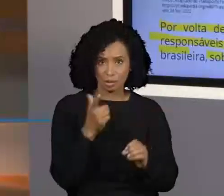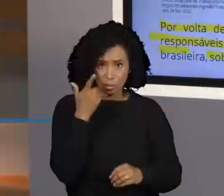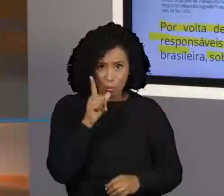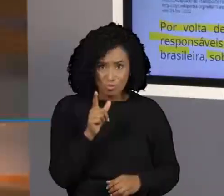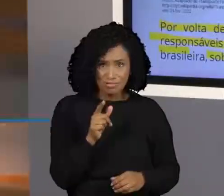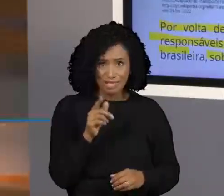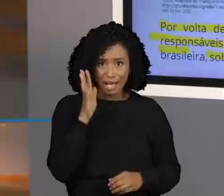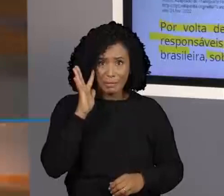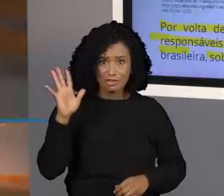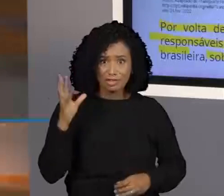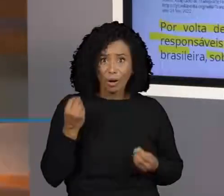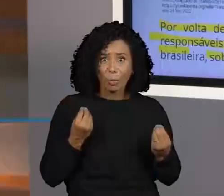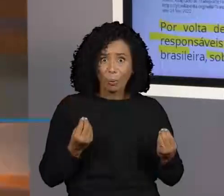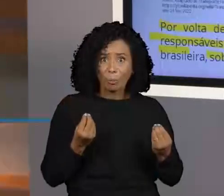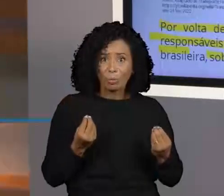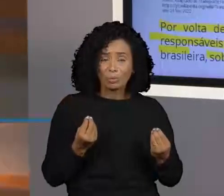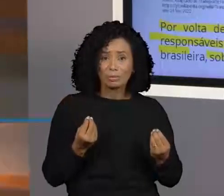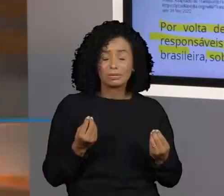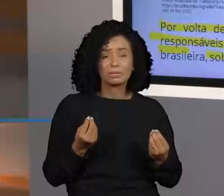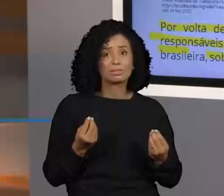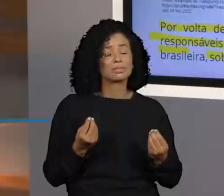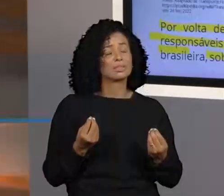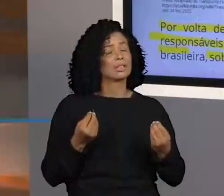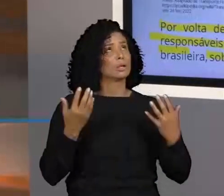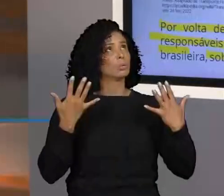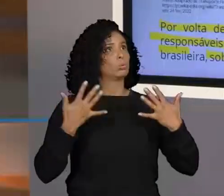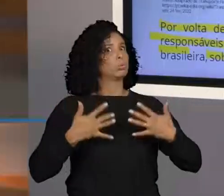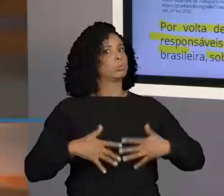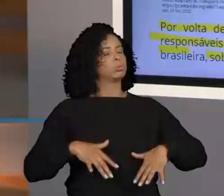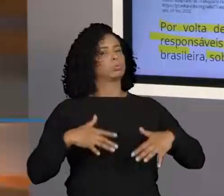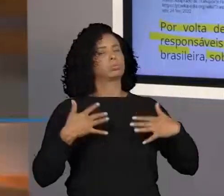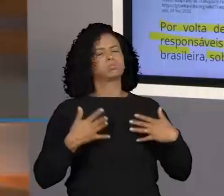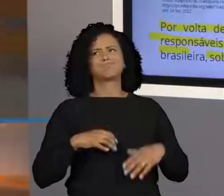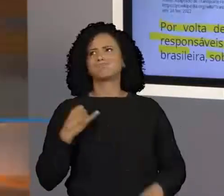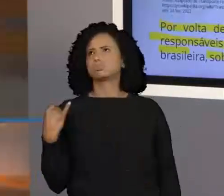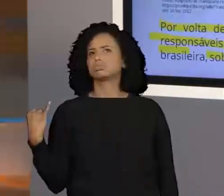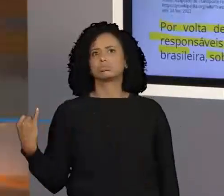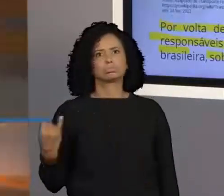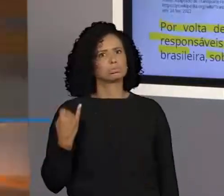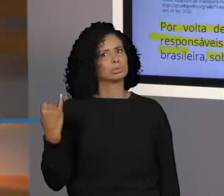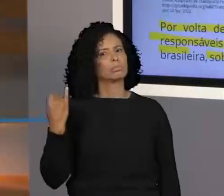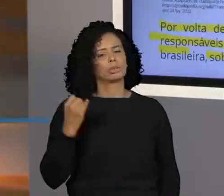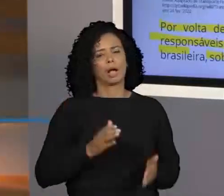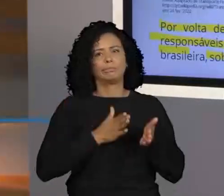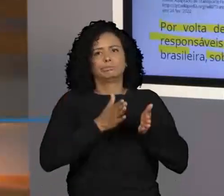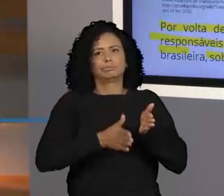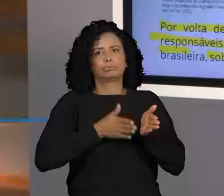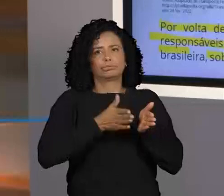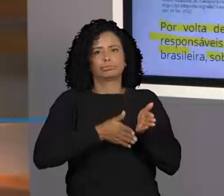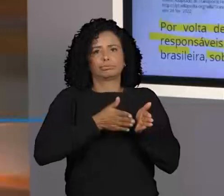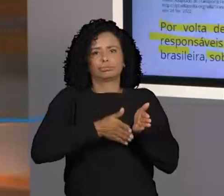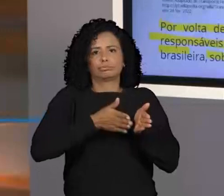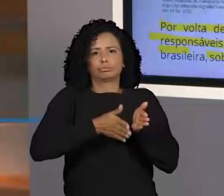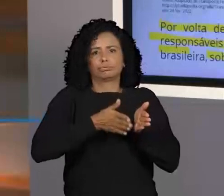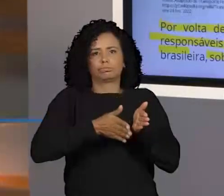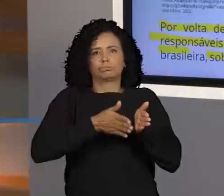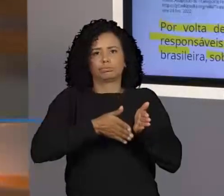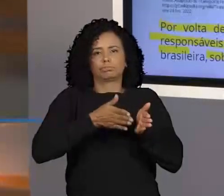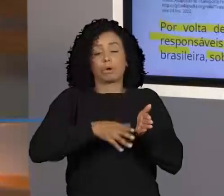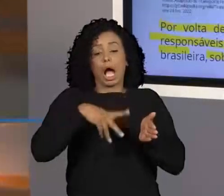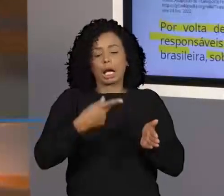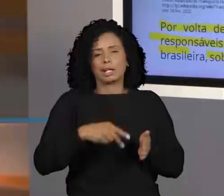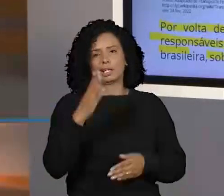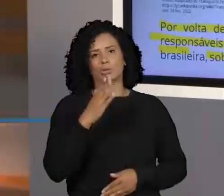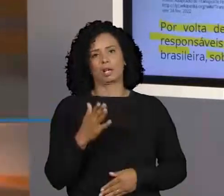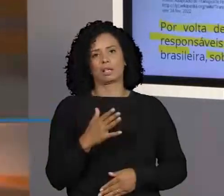seria? Então, olha só como a ferrovia foi importante aí para o Brasil nesse momento histórico aí. Porque era por meio